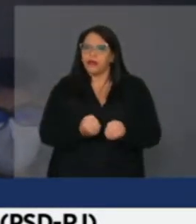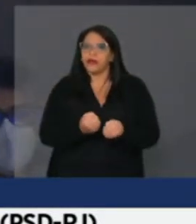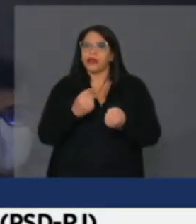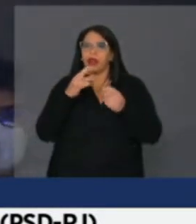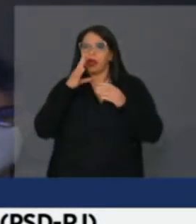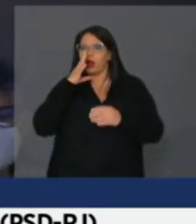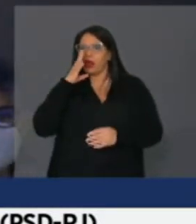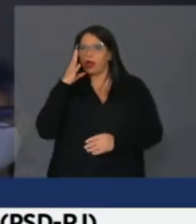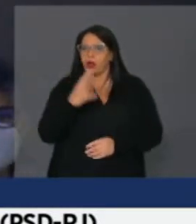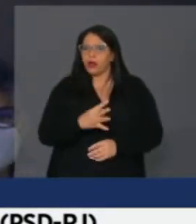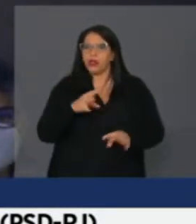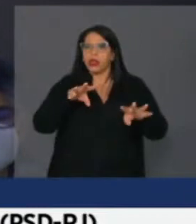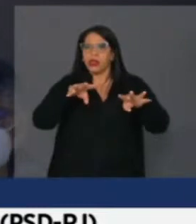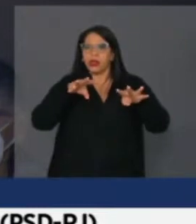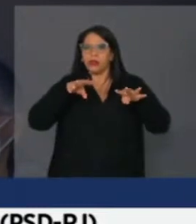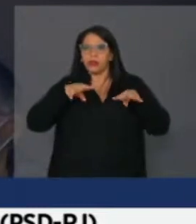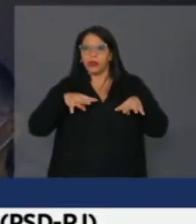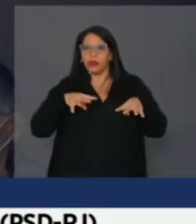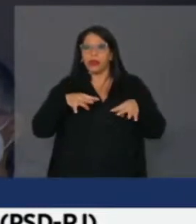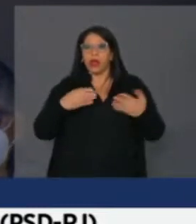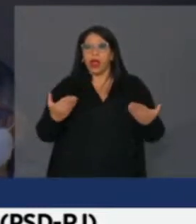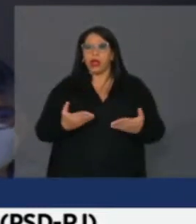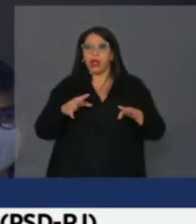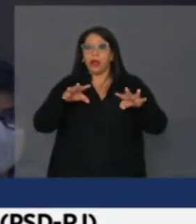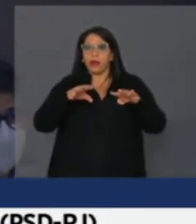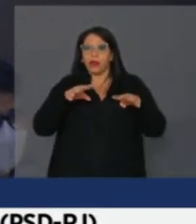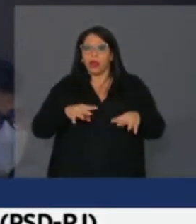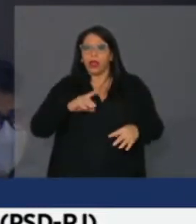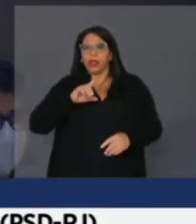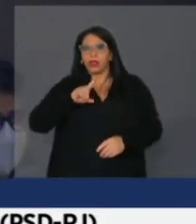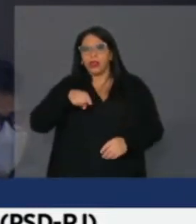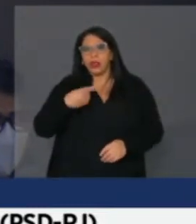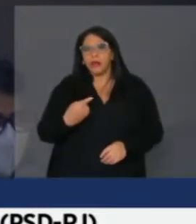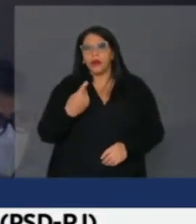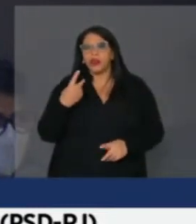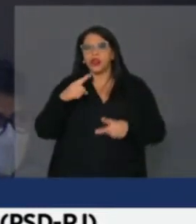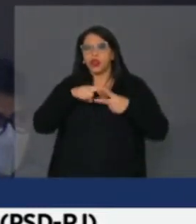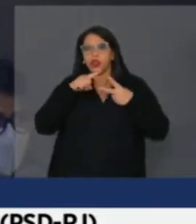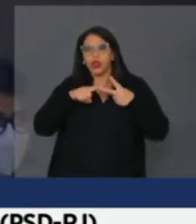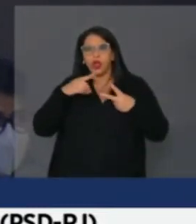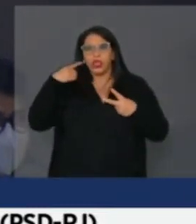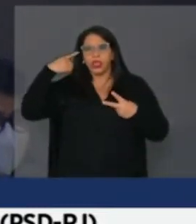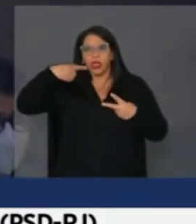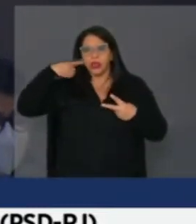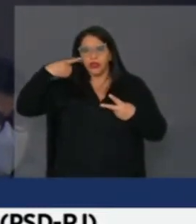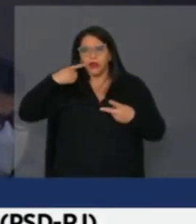na tribuna aqui do plenário. Logo em seguida, dois advogados dela falaram,